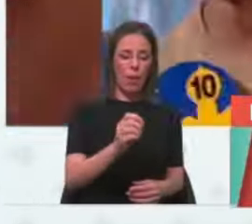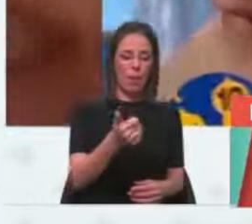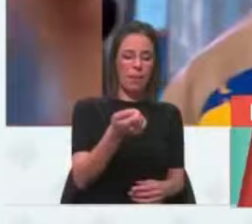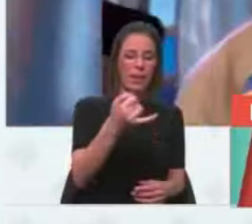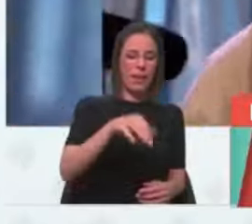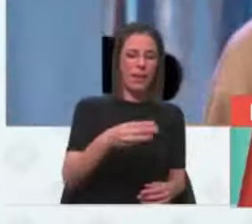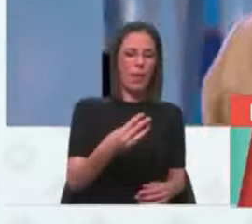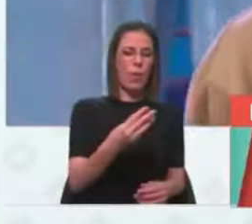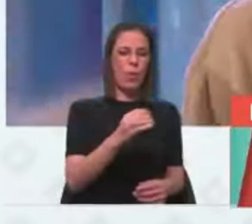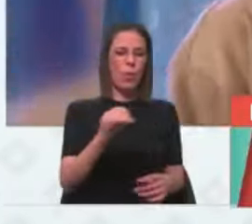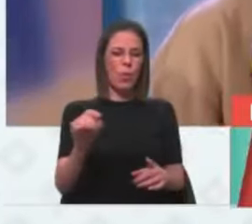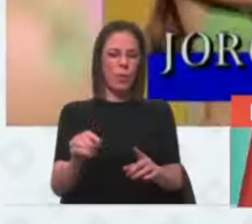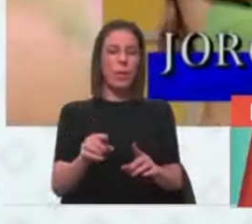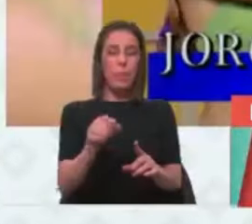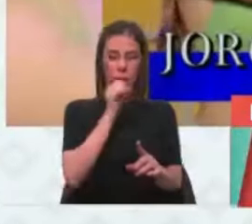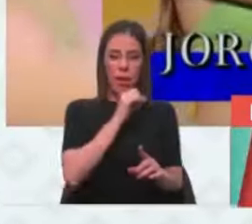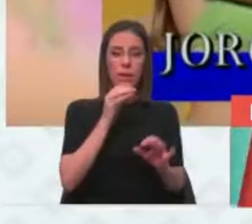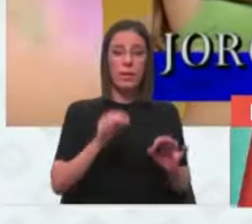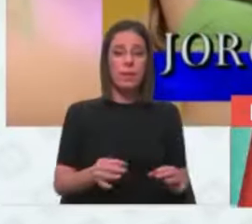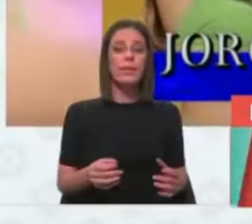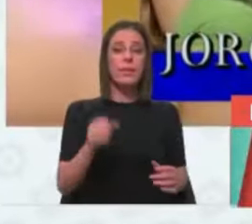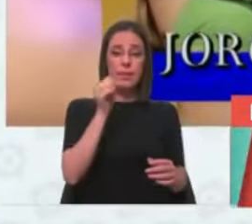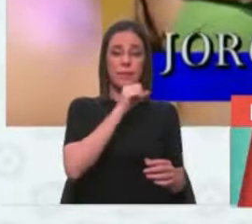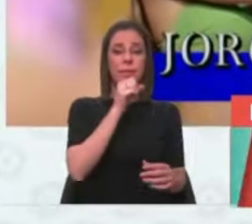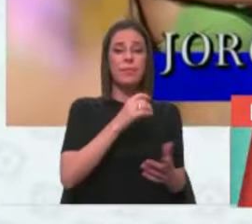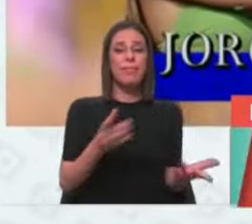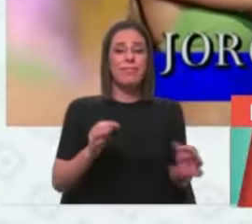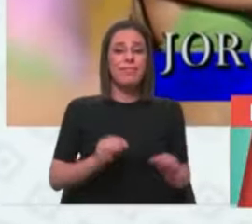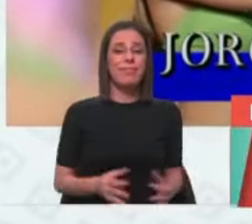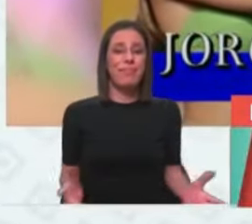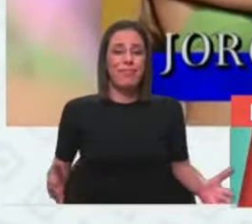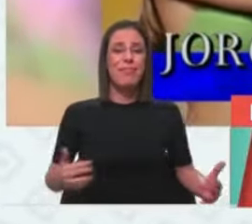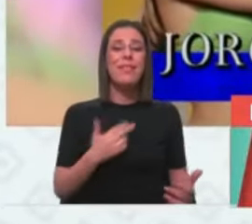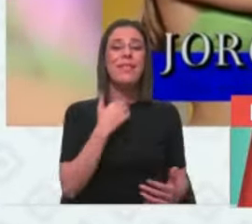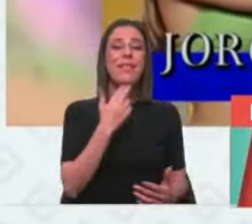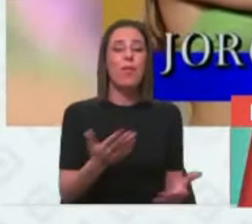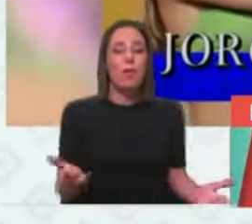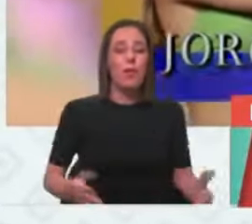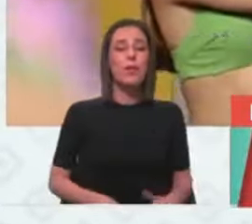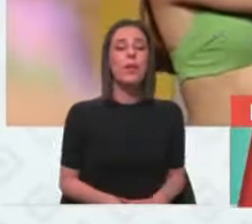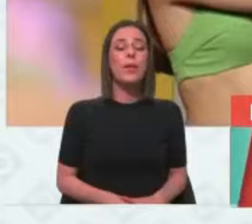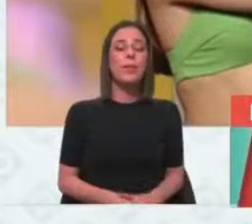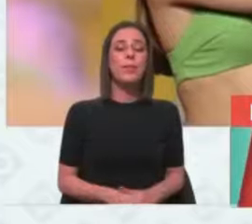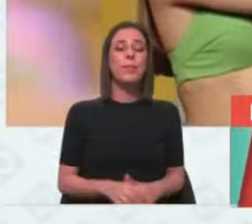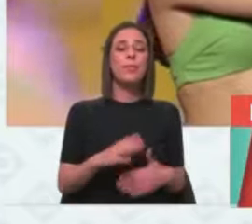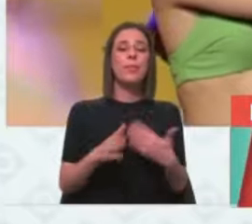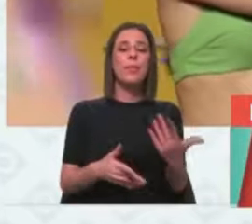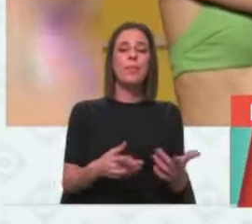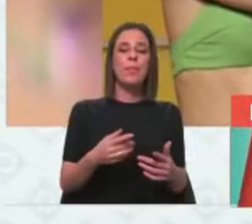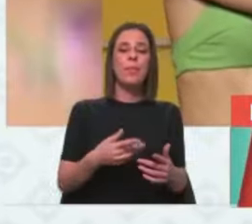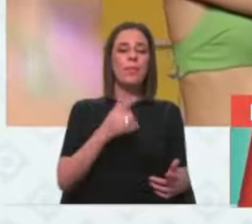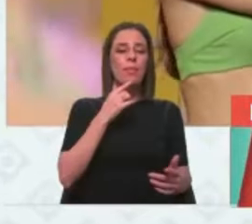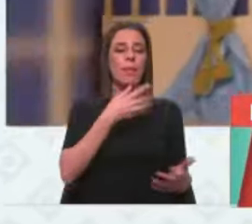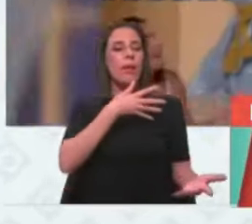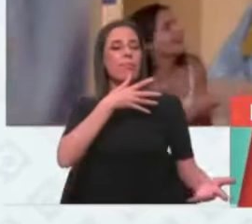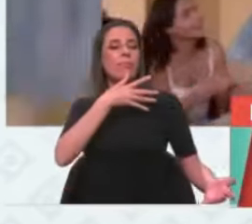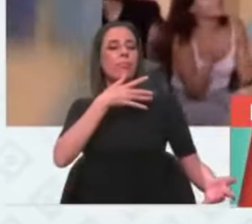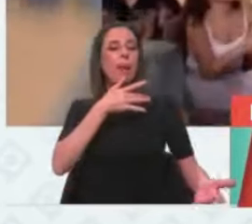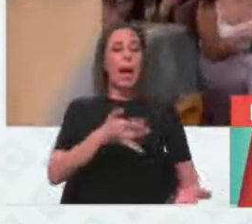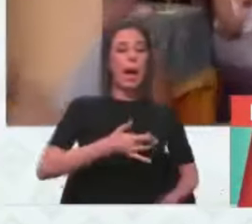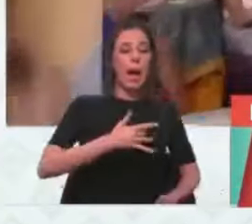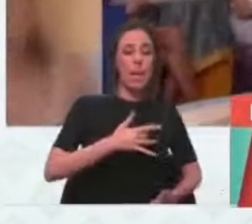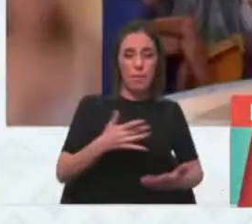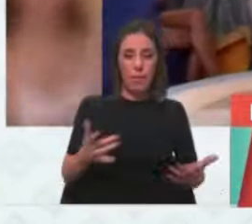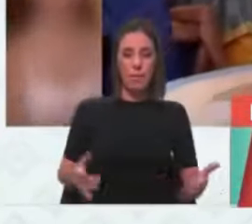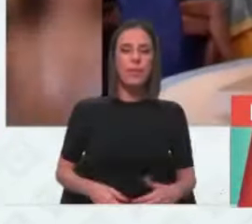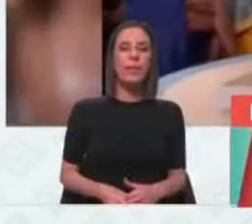band of men. Mas cantavas mesmo? Robin Hood. Esta voz. Pronto, e depois fazia a declaração de amor. A declaração